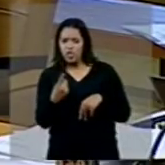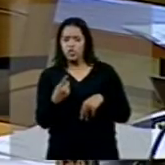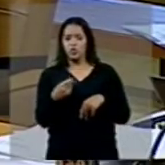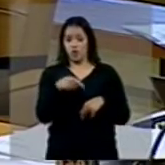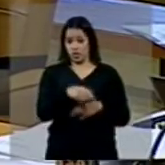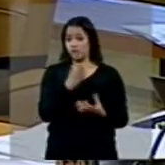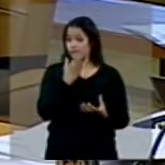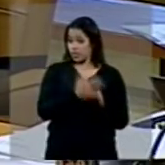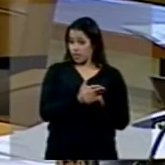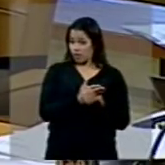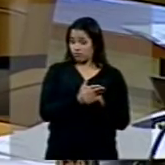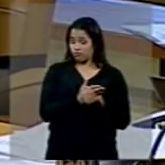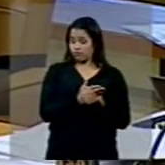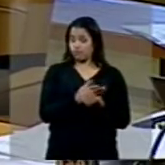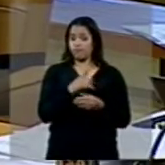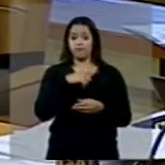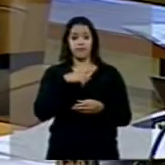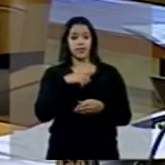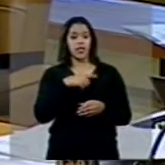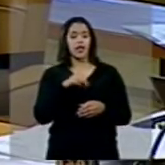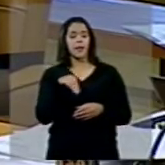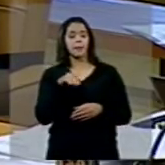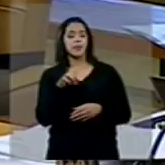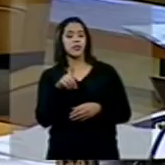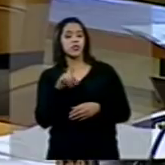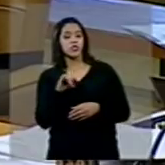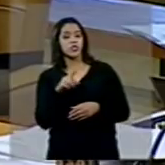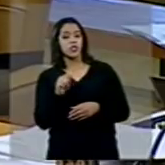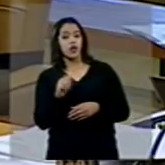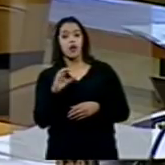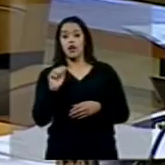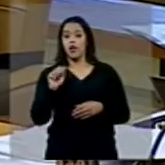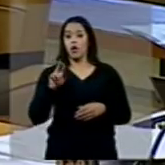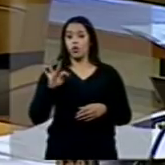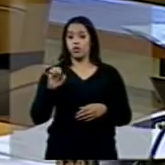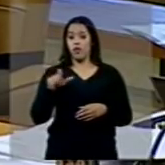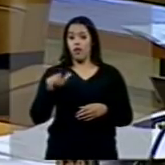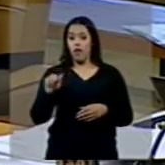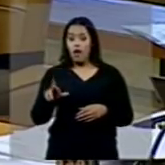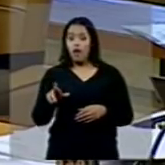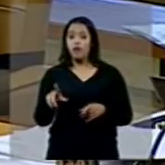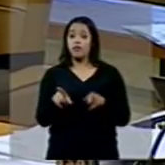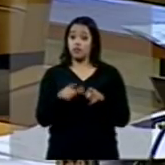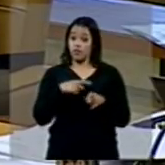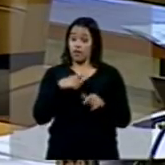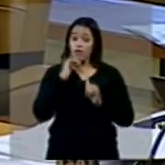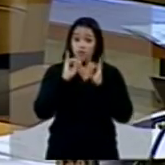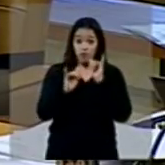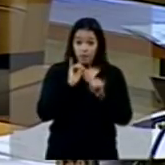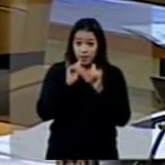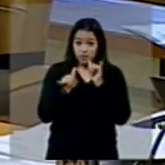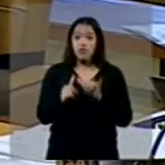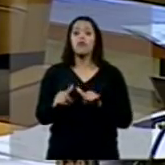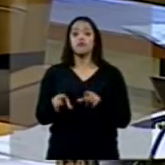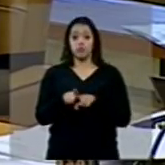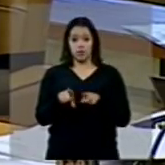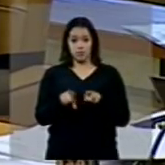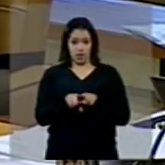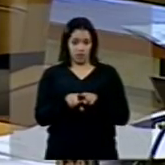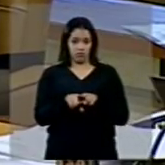qual seja, de ter sido pautada cautelar, à luz de termos informações preliminares e também à luz desse